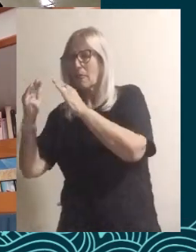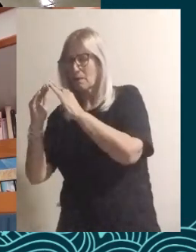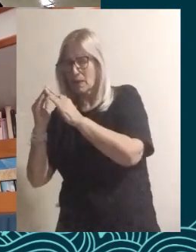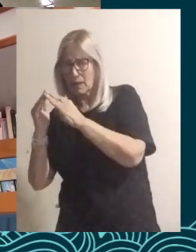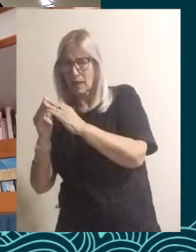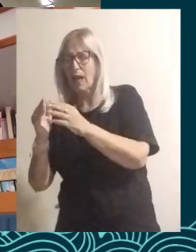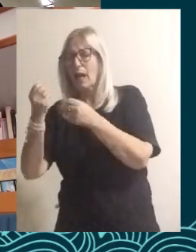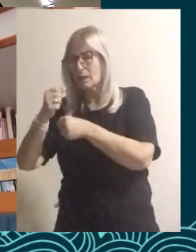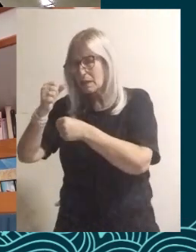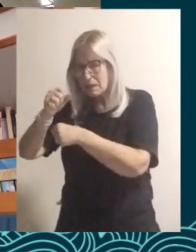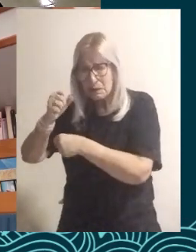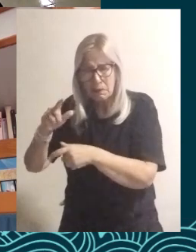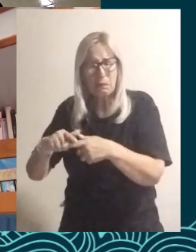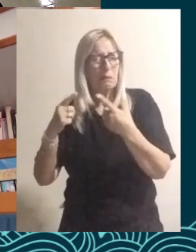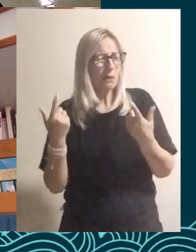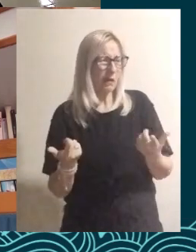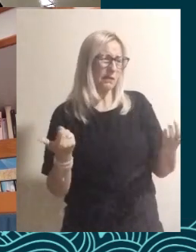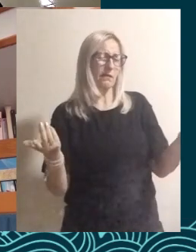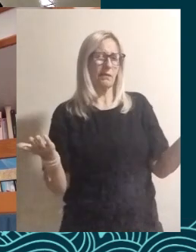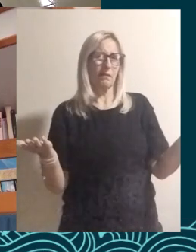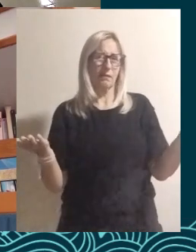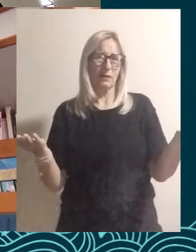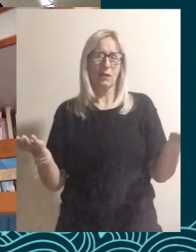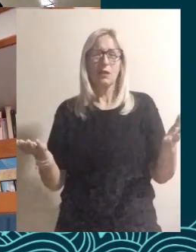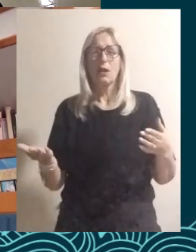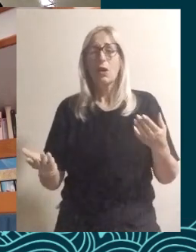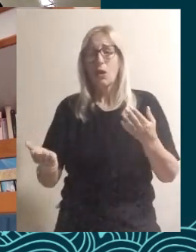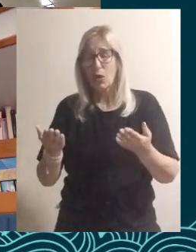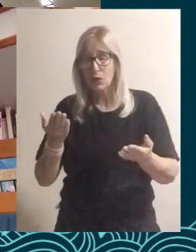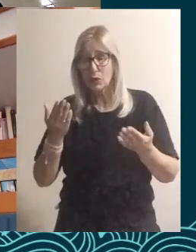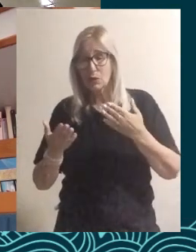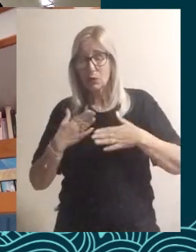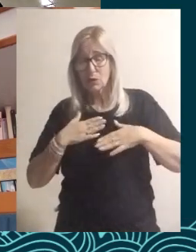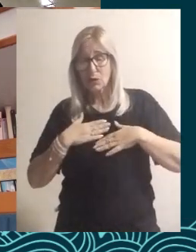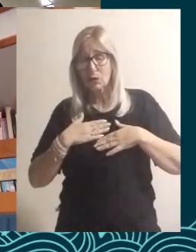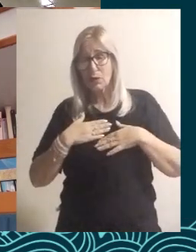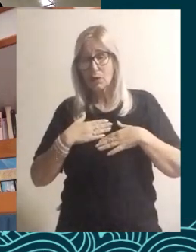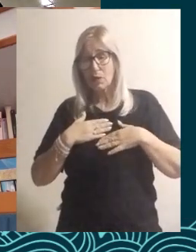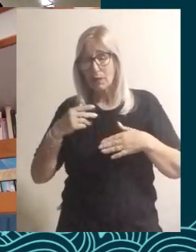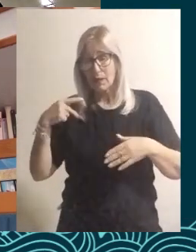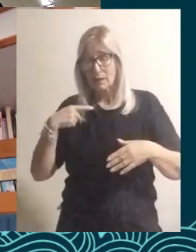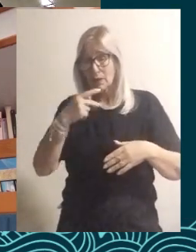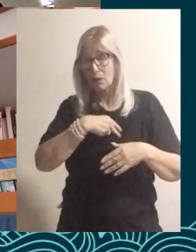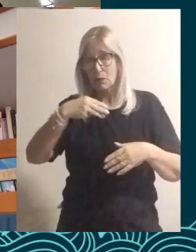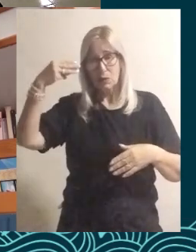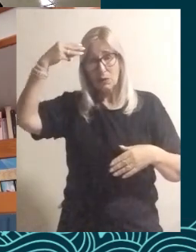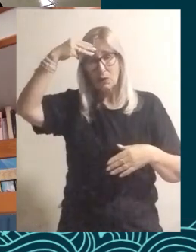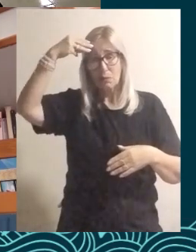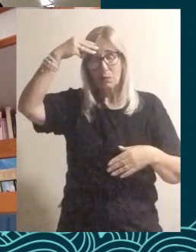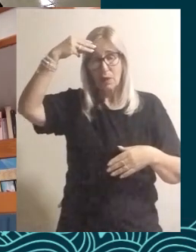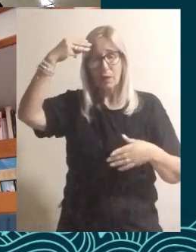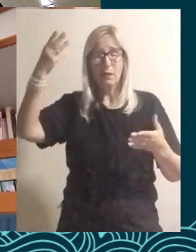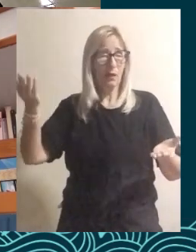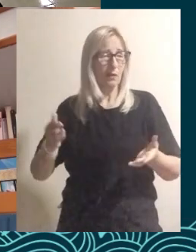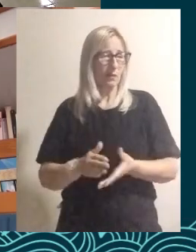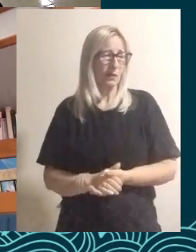tempo, em vez de estar na casa, ou enfim, nos afazeres, eu estou cuidando da minha saúde mental,